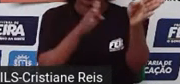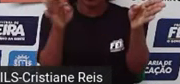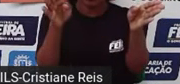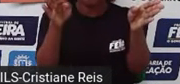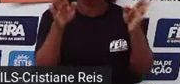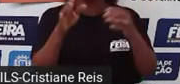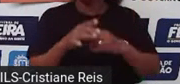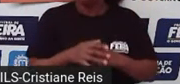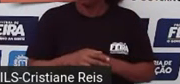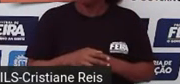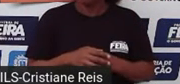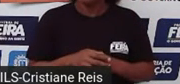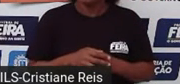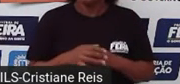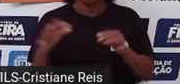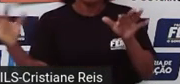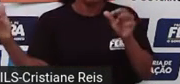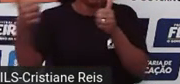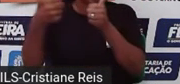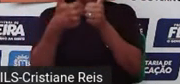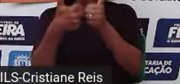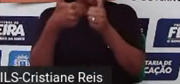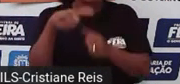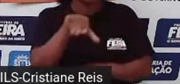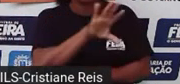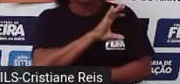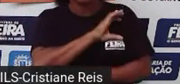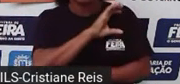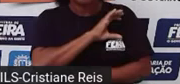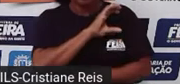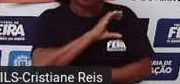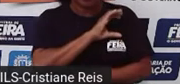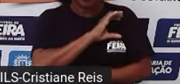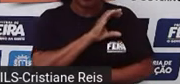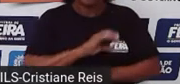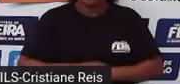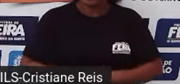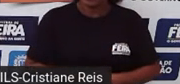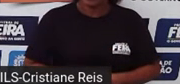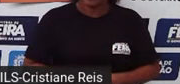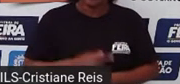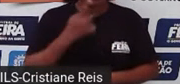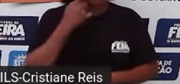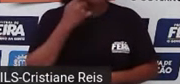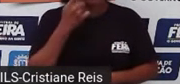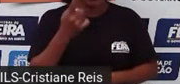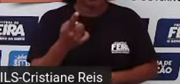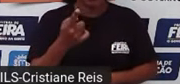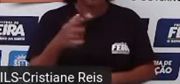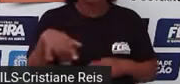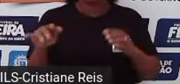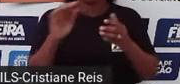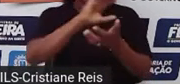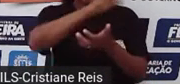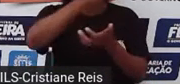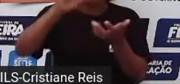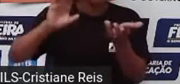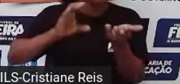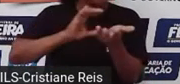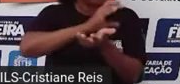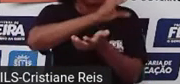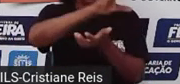então na realidade ele também tem essa particularidade daí que nenhum outro continente